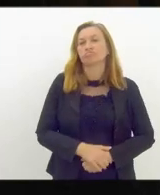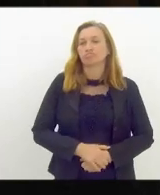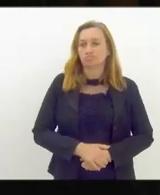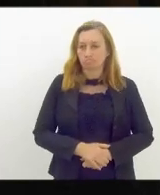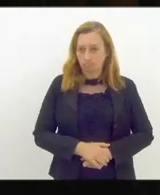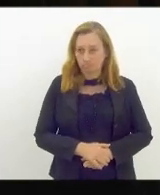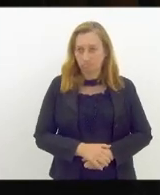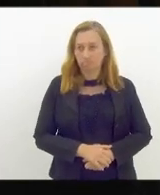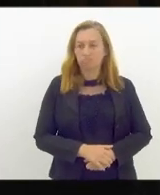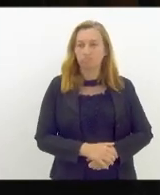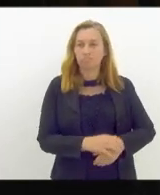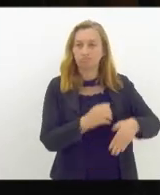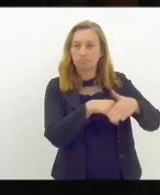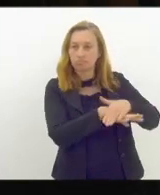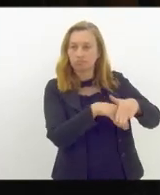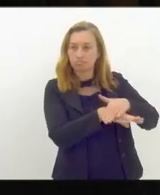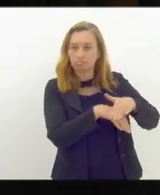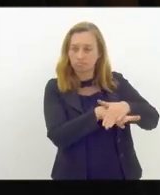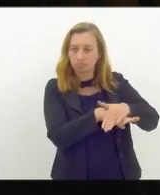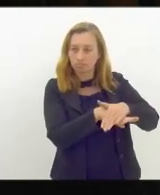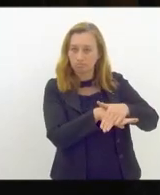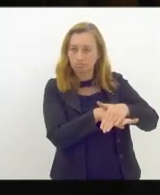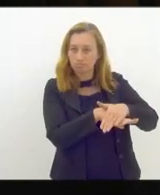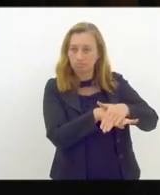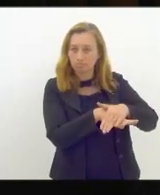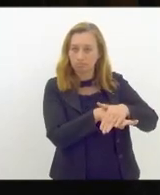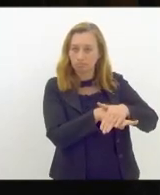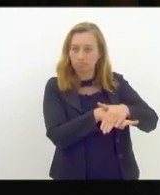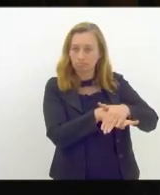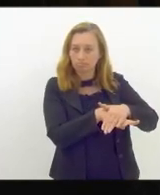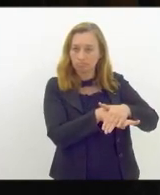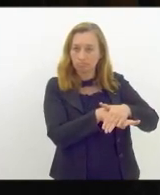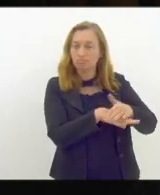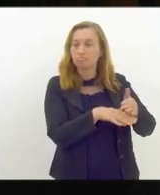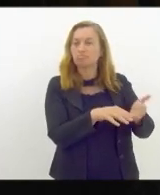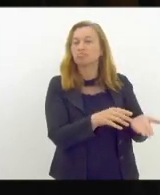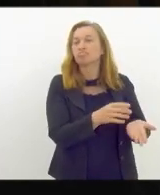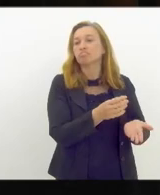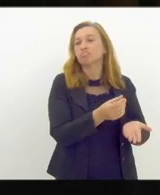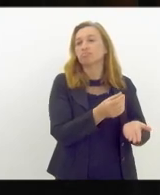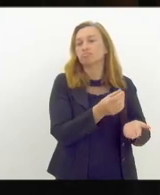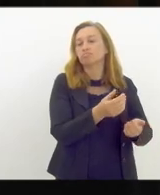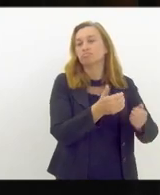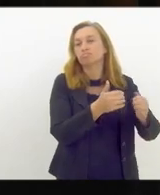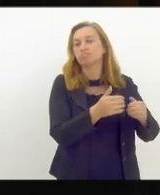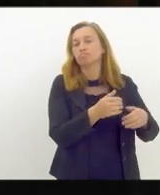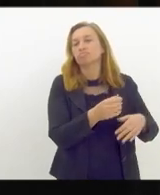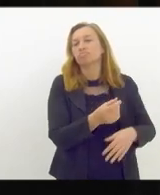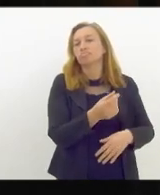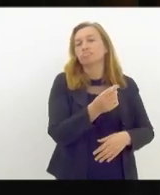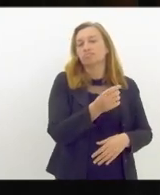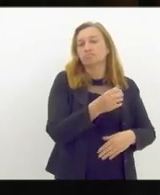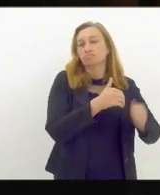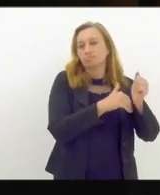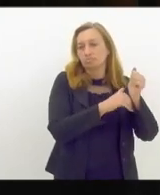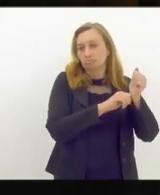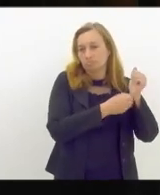orçamento secreto, nesse segundo momento importante, que é o segundo turno das